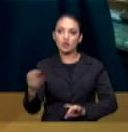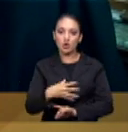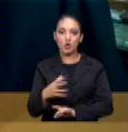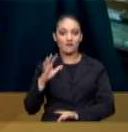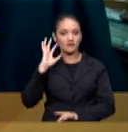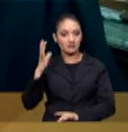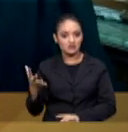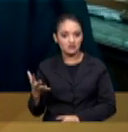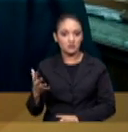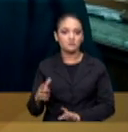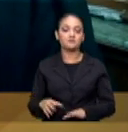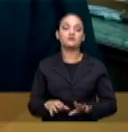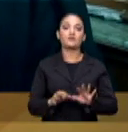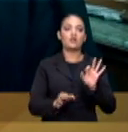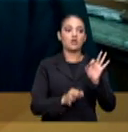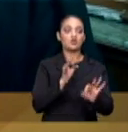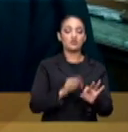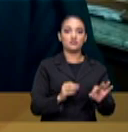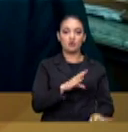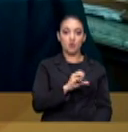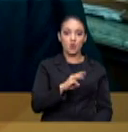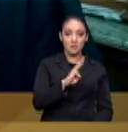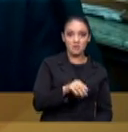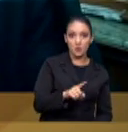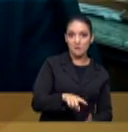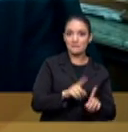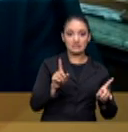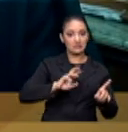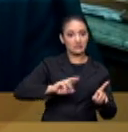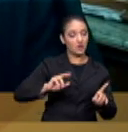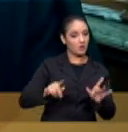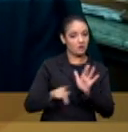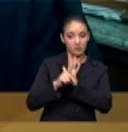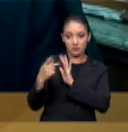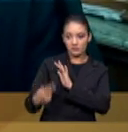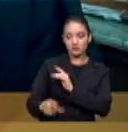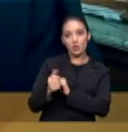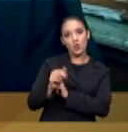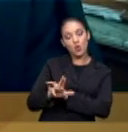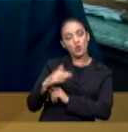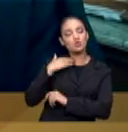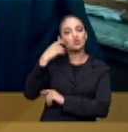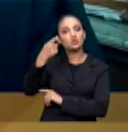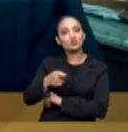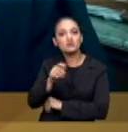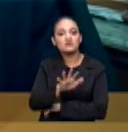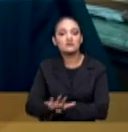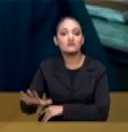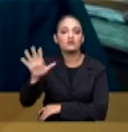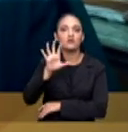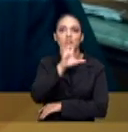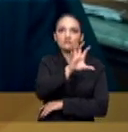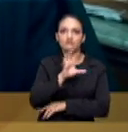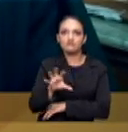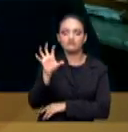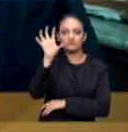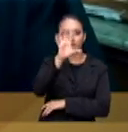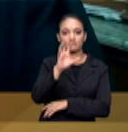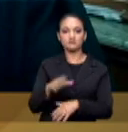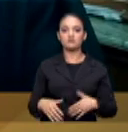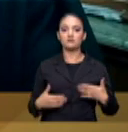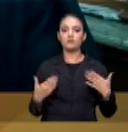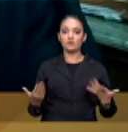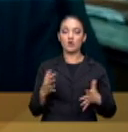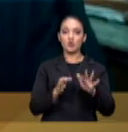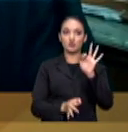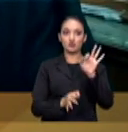De julgados seus ou dos juízes federais da região. Frise-se que a